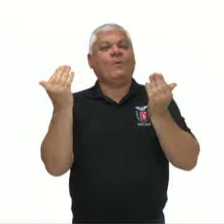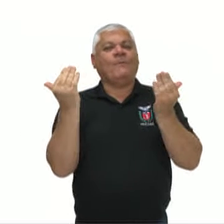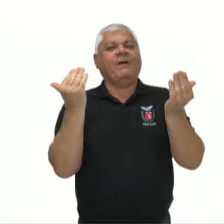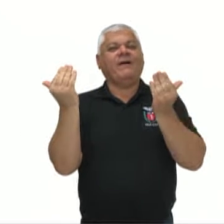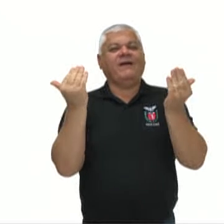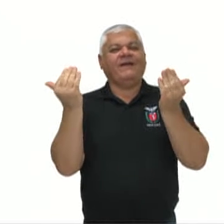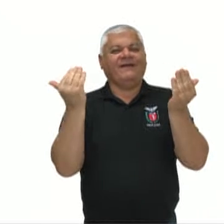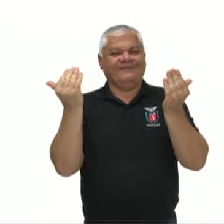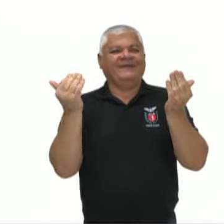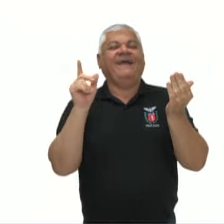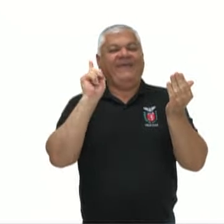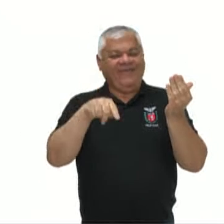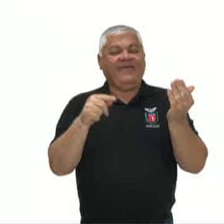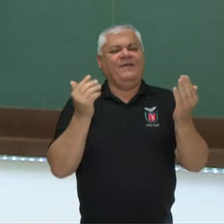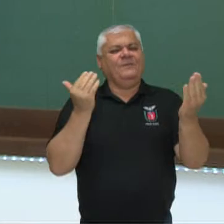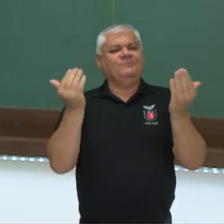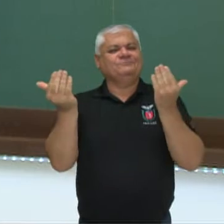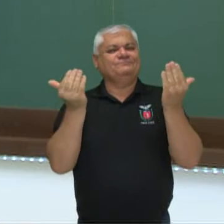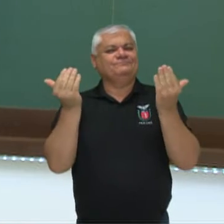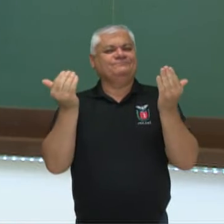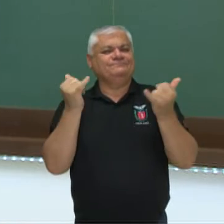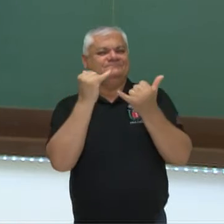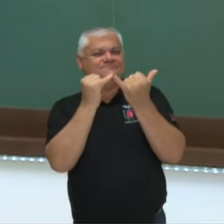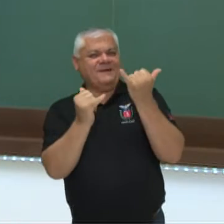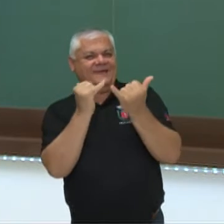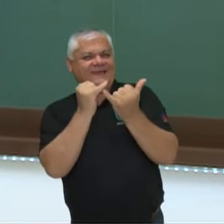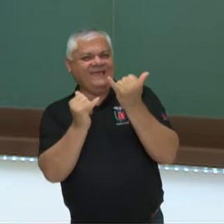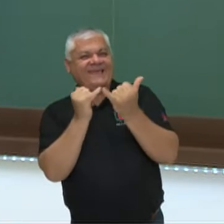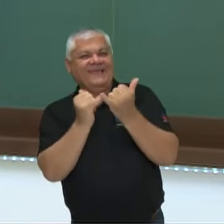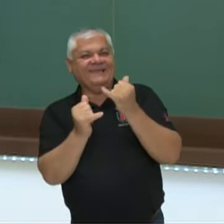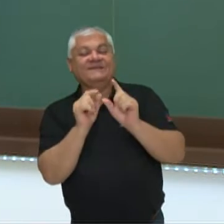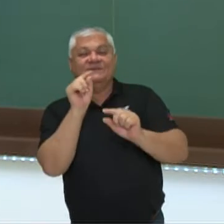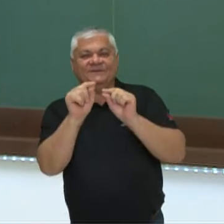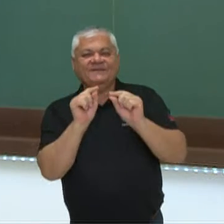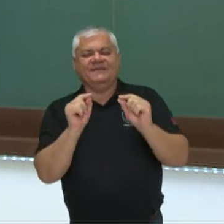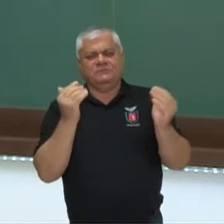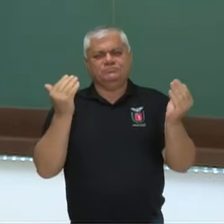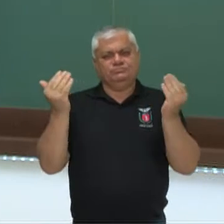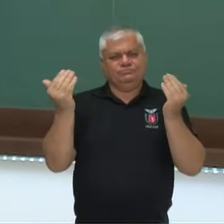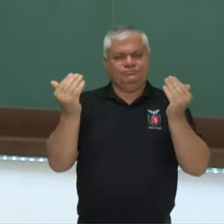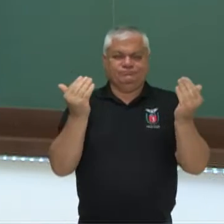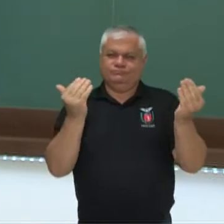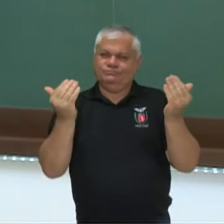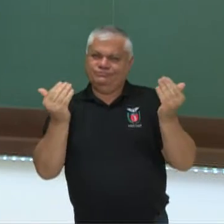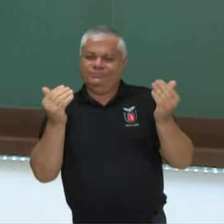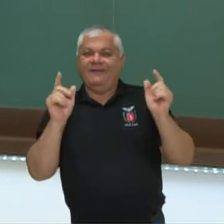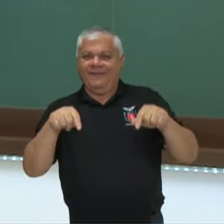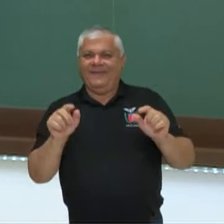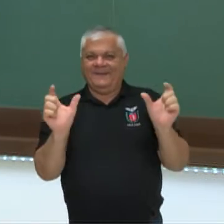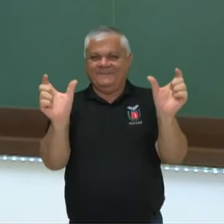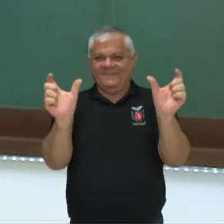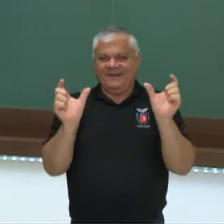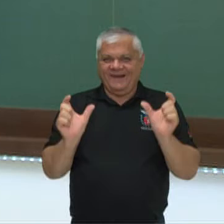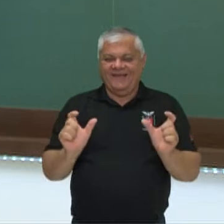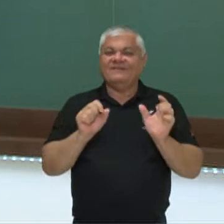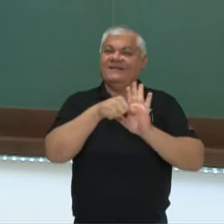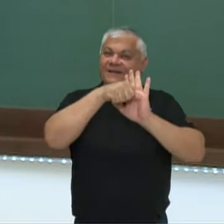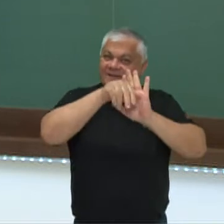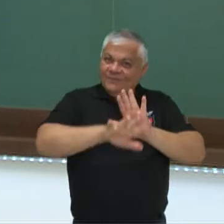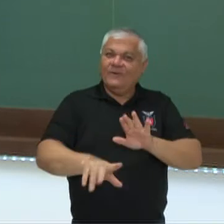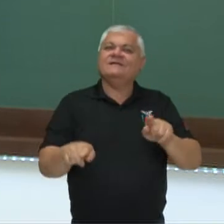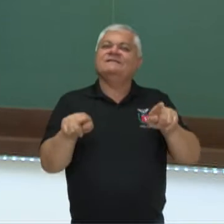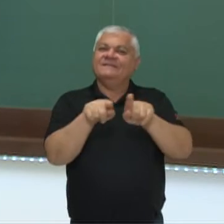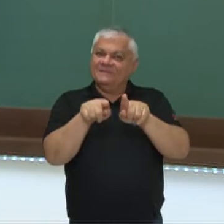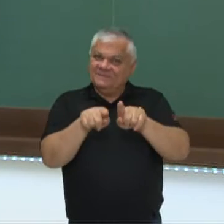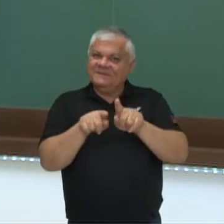pois análoga significa semelhante, né? É uma analogia, é uma comparação, uma figura de linguagem